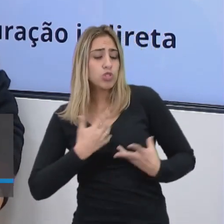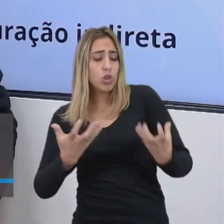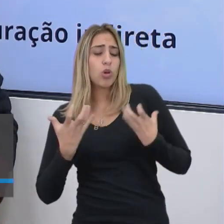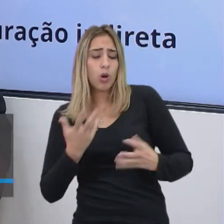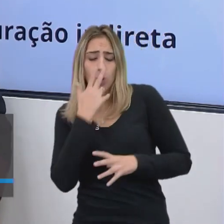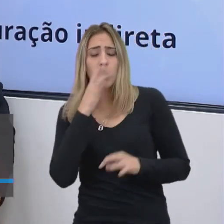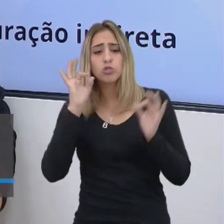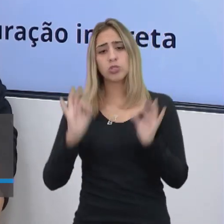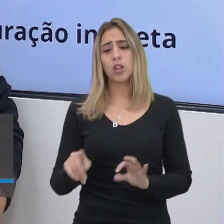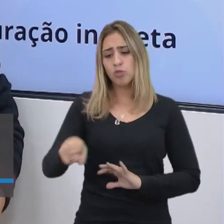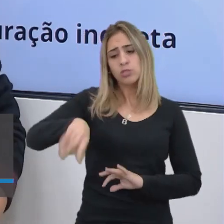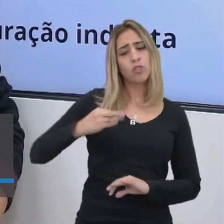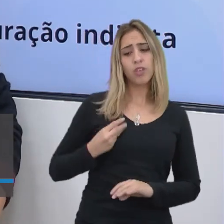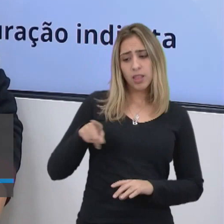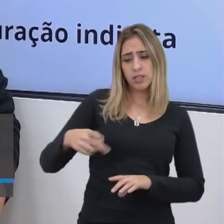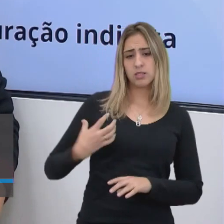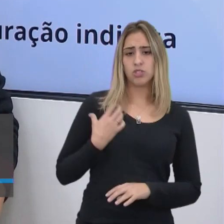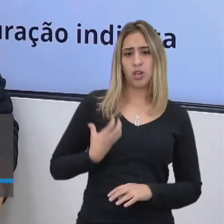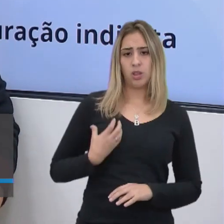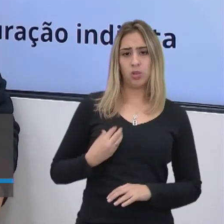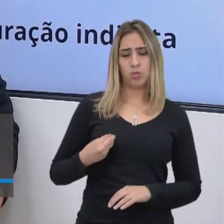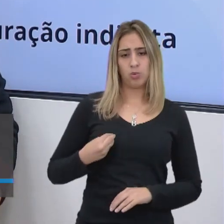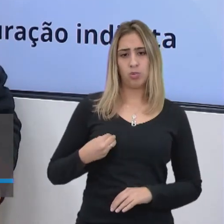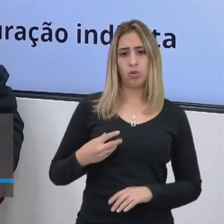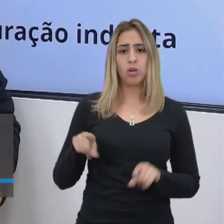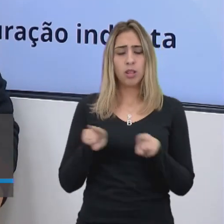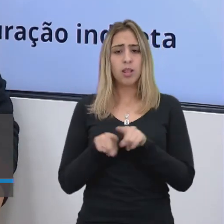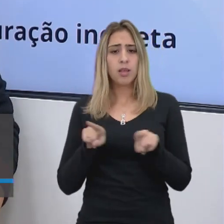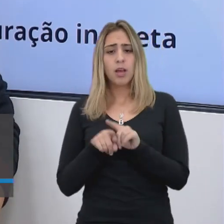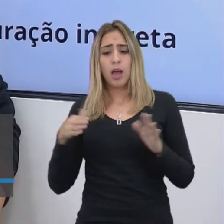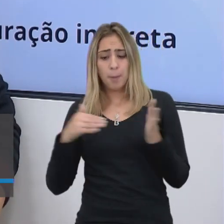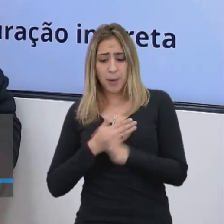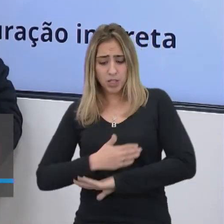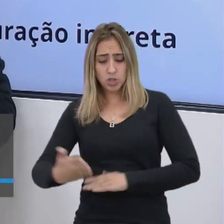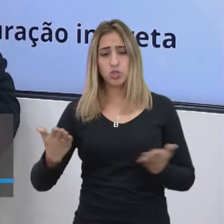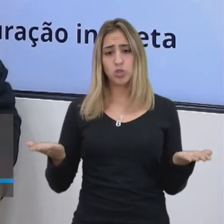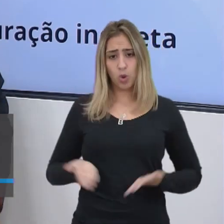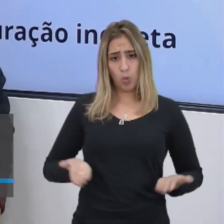eu acho certo que vocês vivam. E a partir de hoje, vocês vão ser